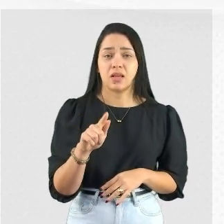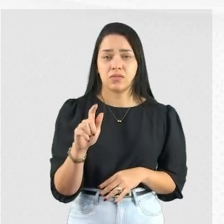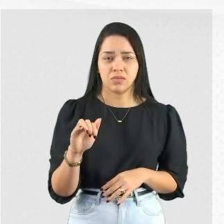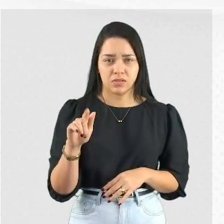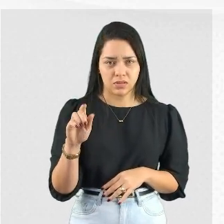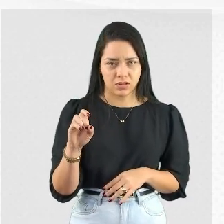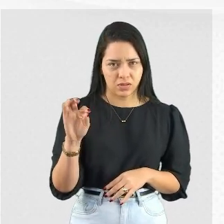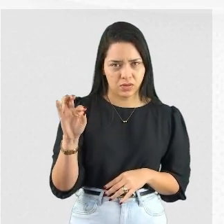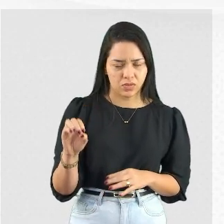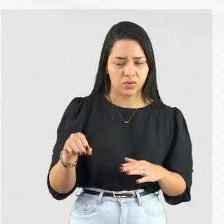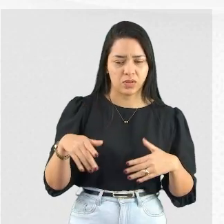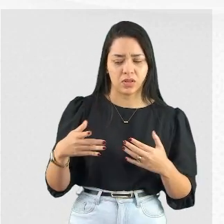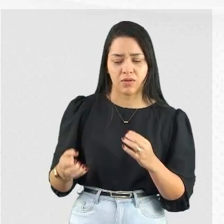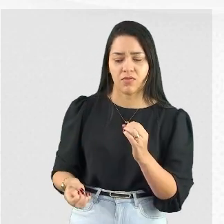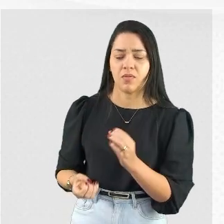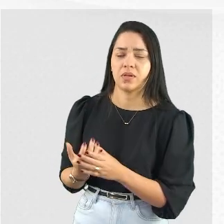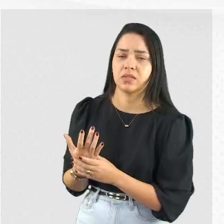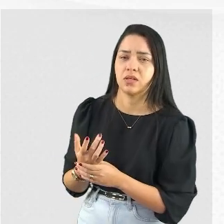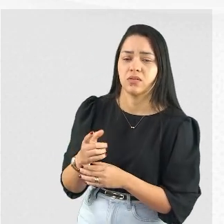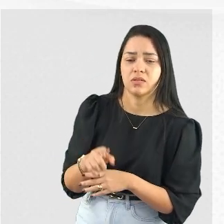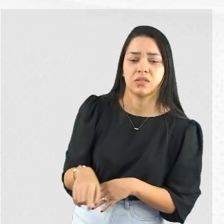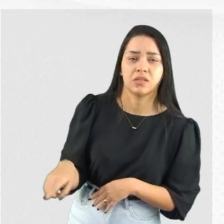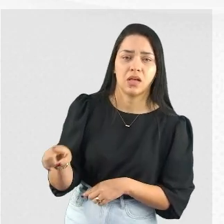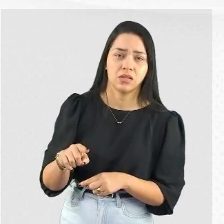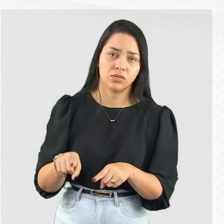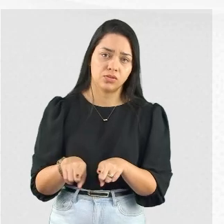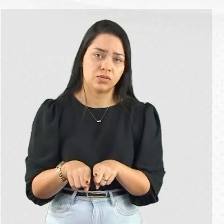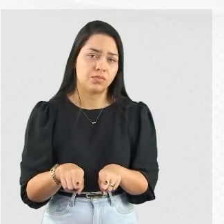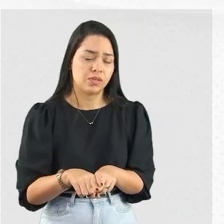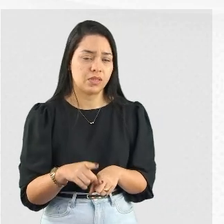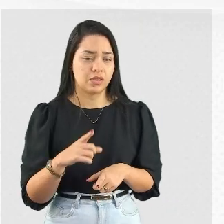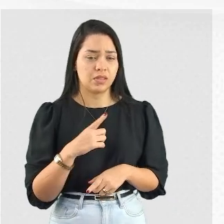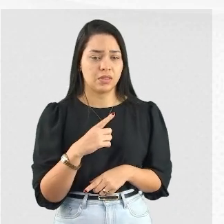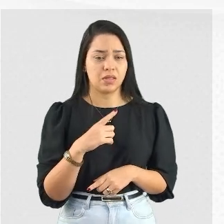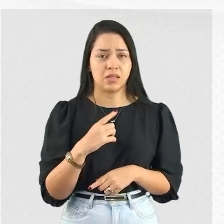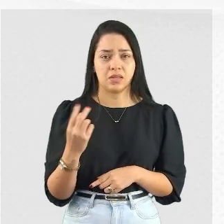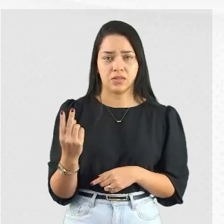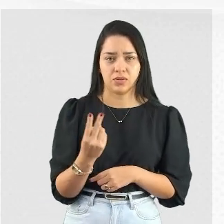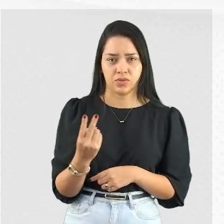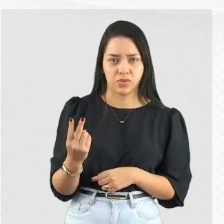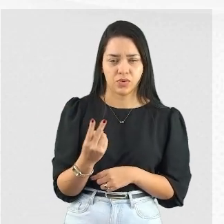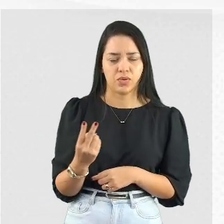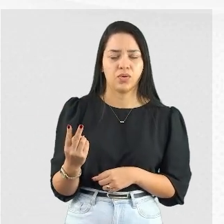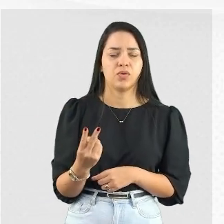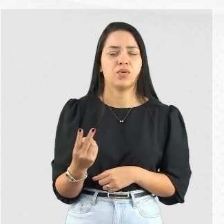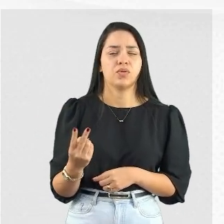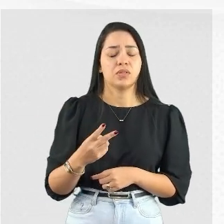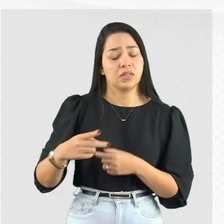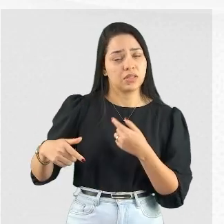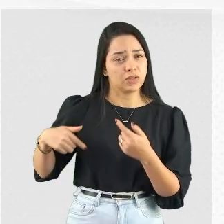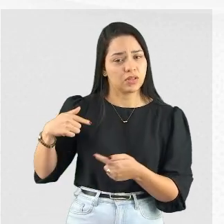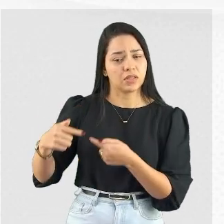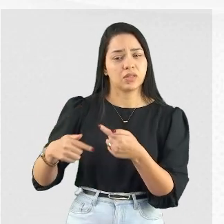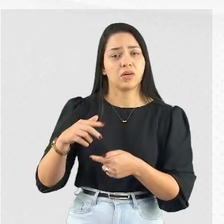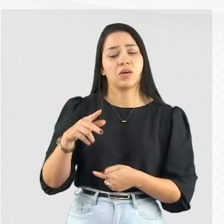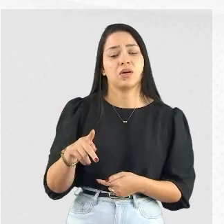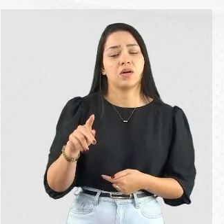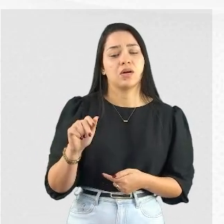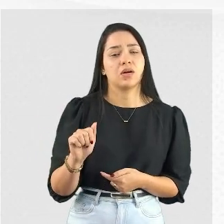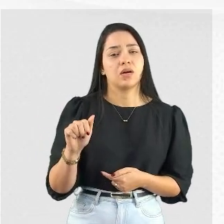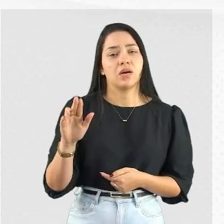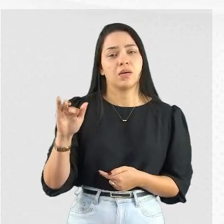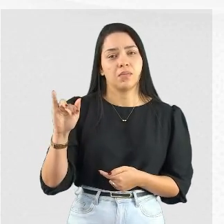a formação desses novos indivíduos, a partir desses dois indivíduos aí, dessa geração parental, que